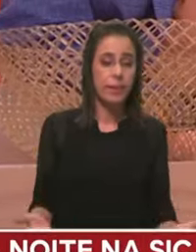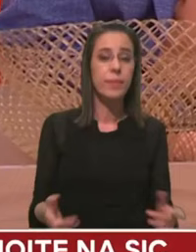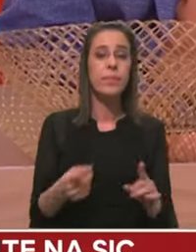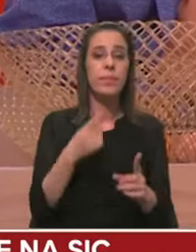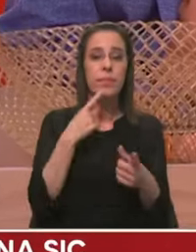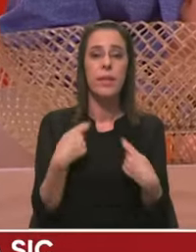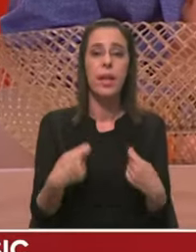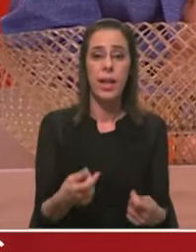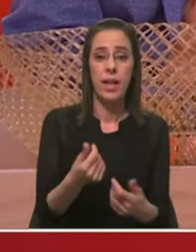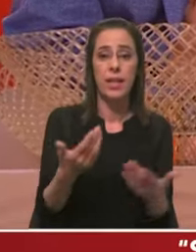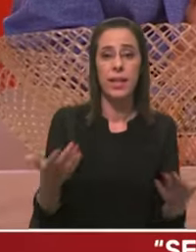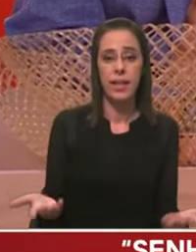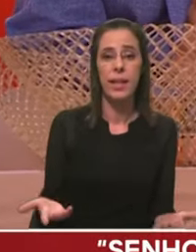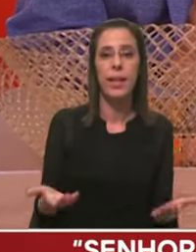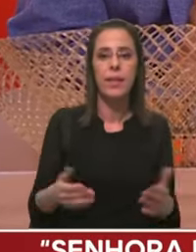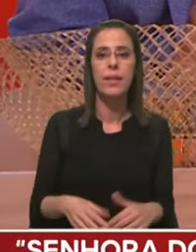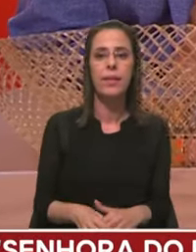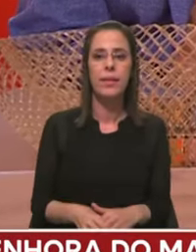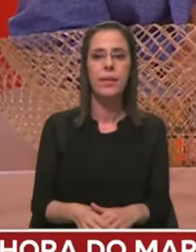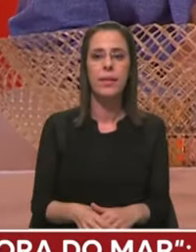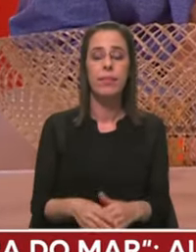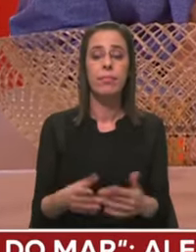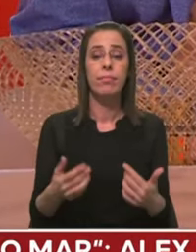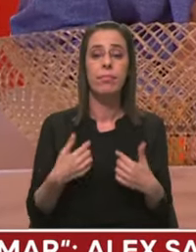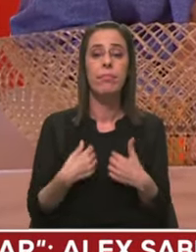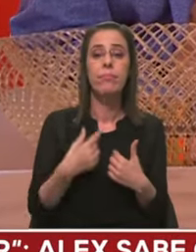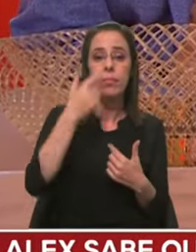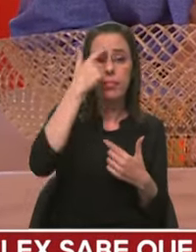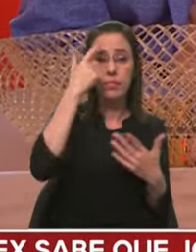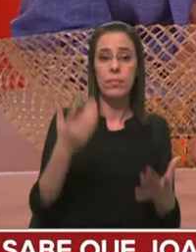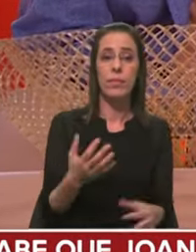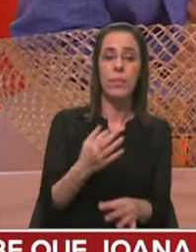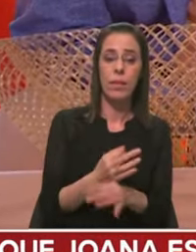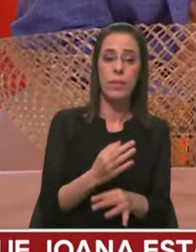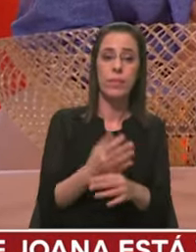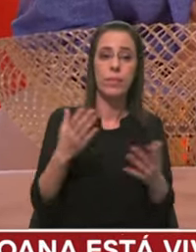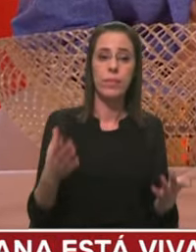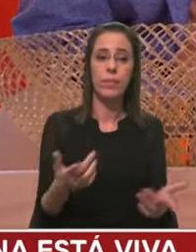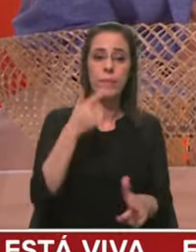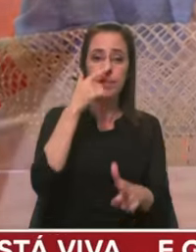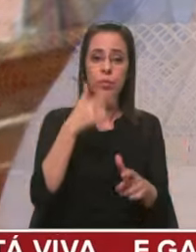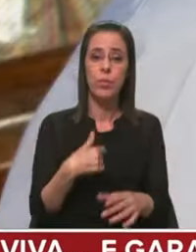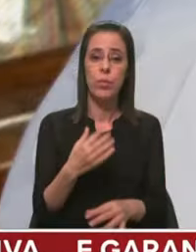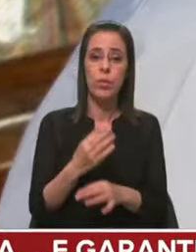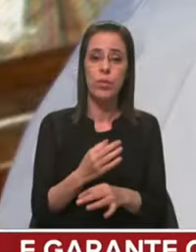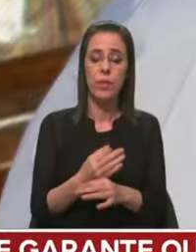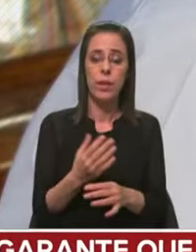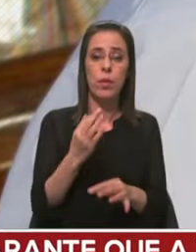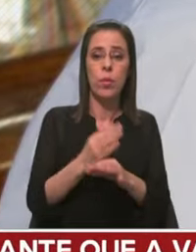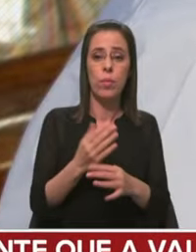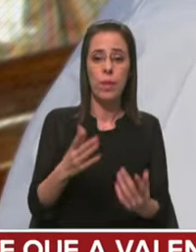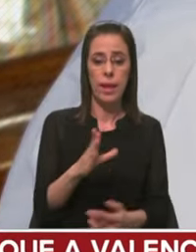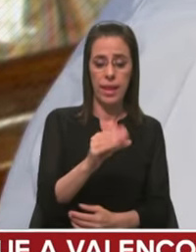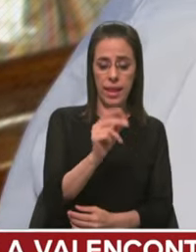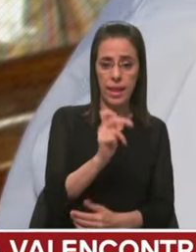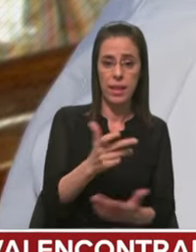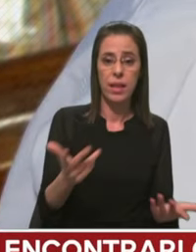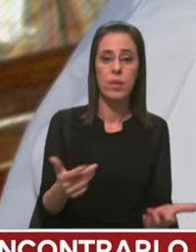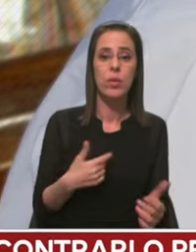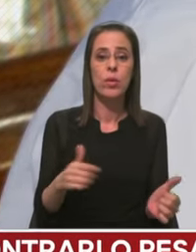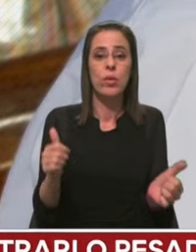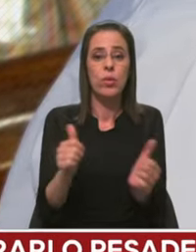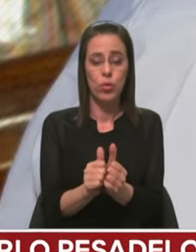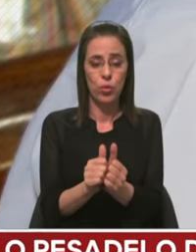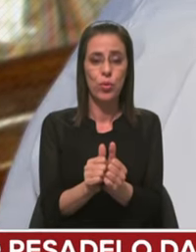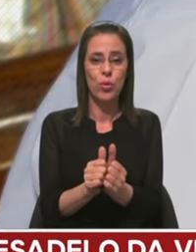implicam gastar dinheiro não é pronto e então resolvemos fazer uma festa dizer às pessoas que amos fazer uma festa para comemorar os 10 anos de